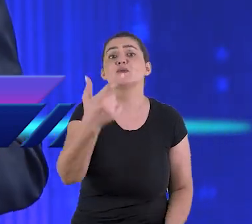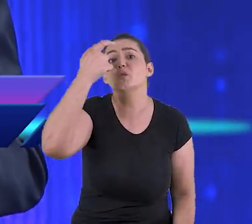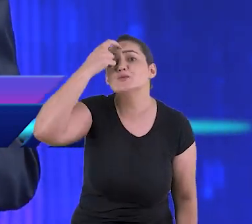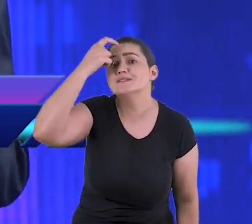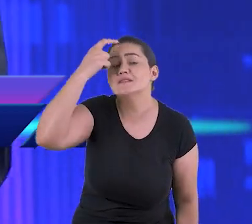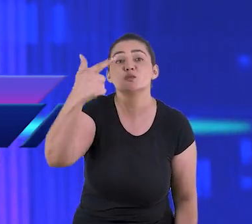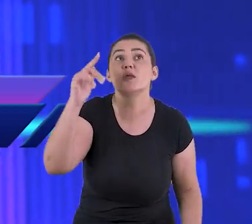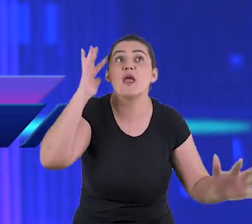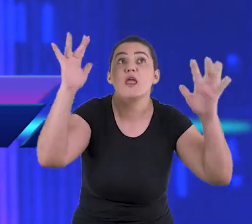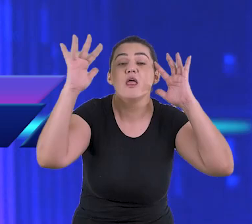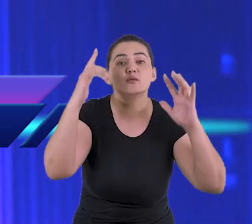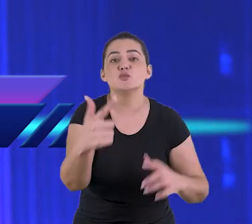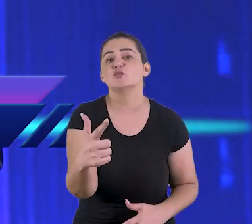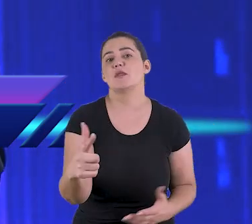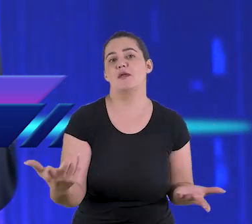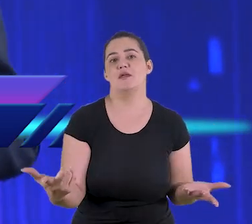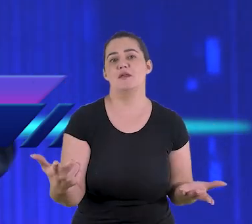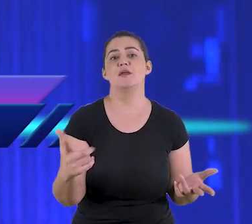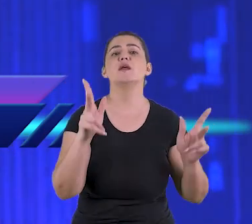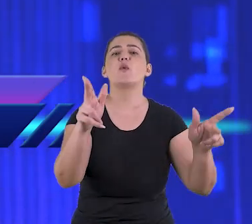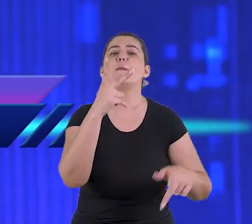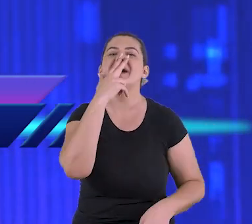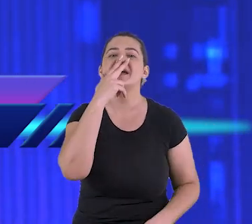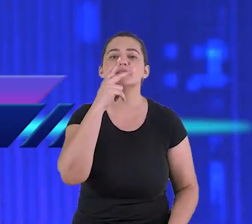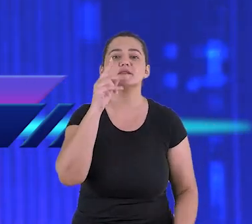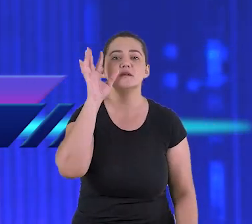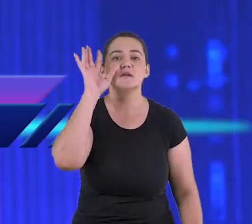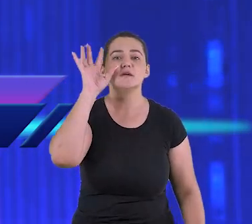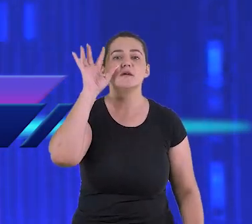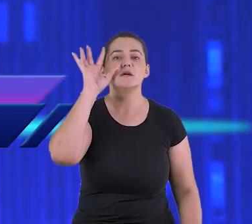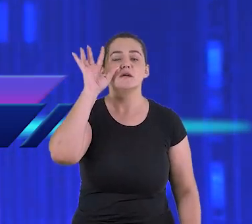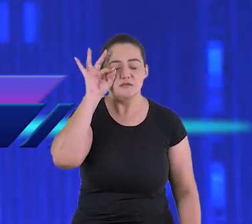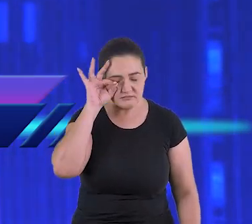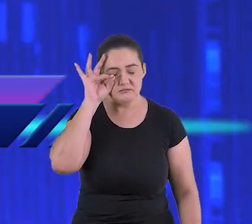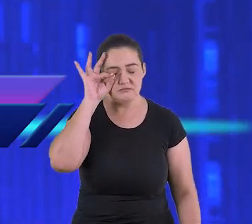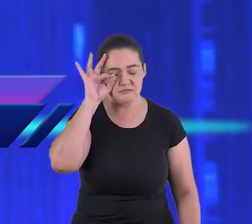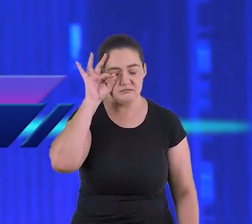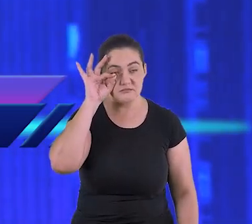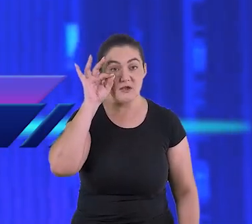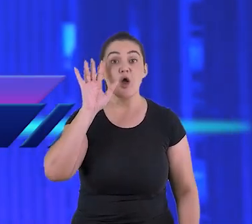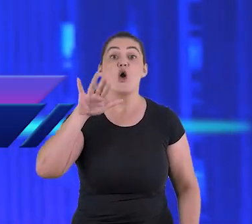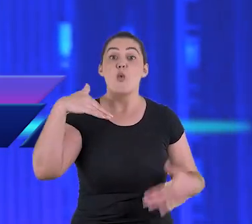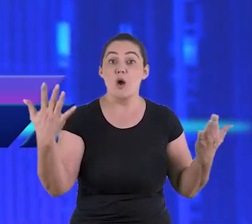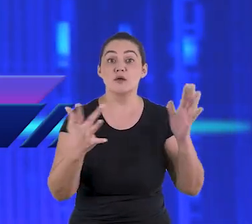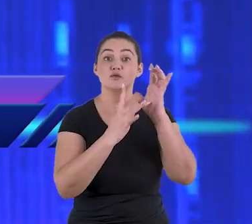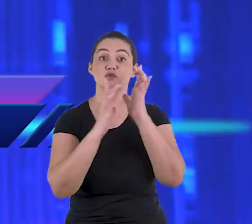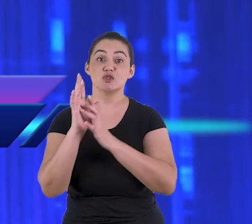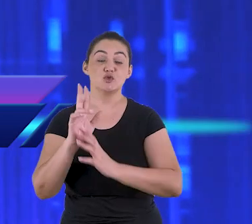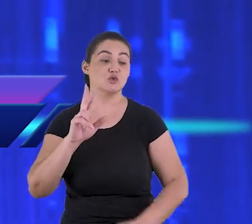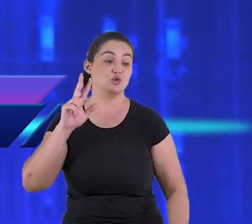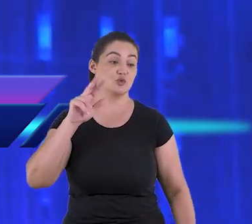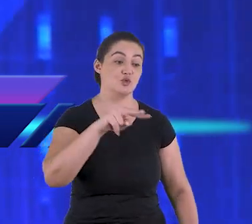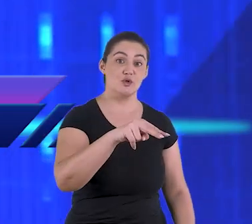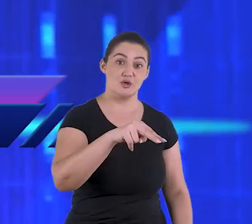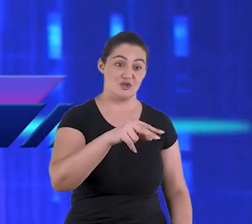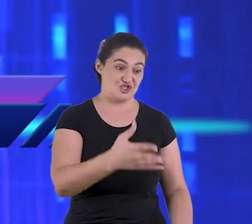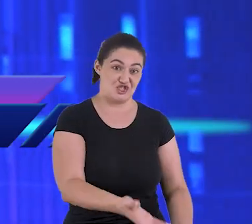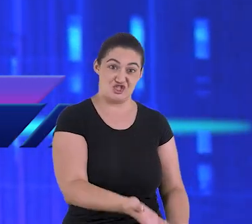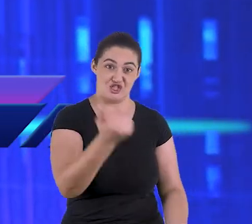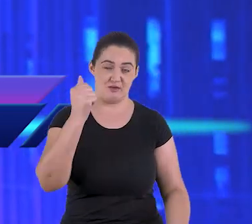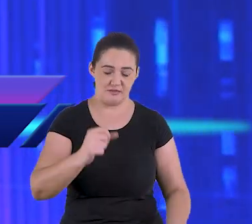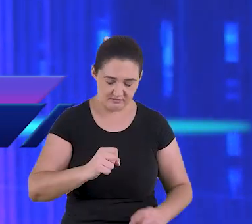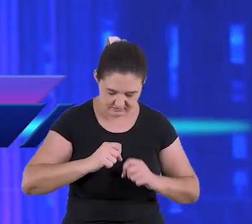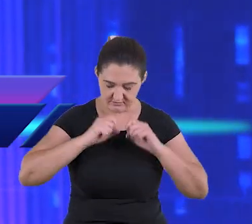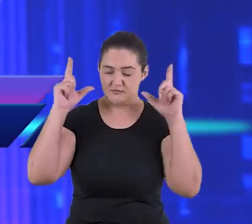É como um piscar de olhos. Aquele que morre entre nós, fecha os seus